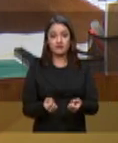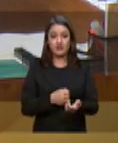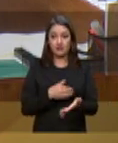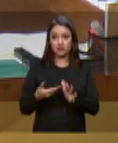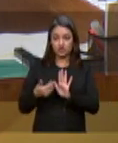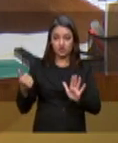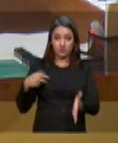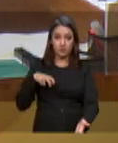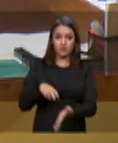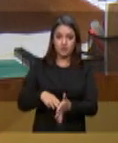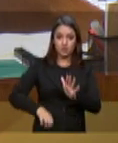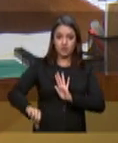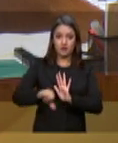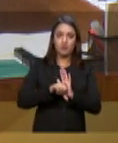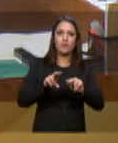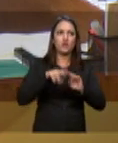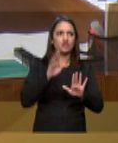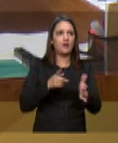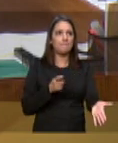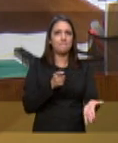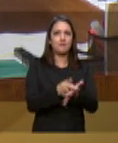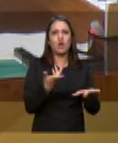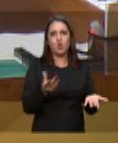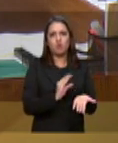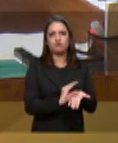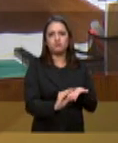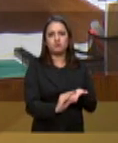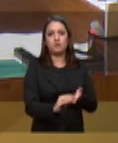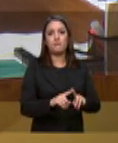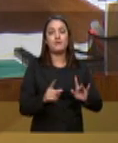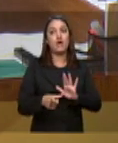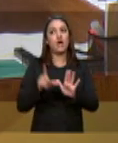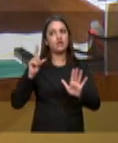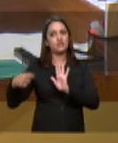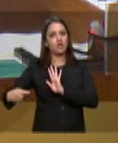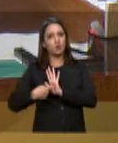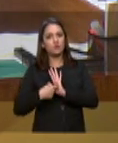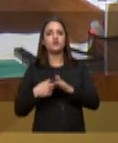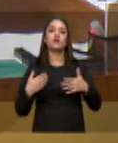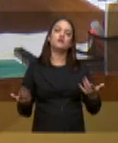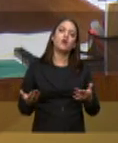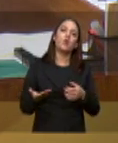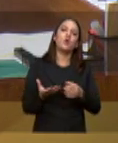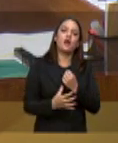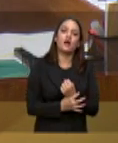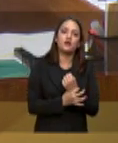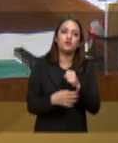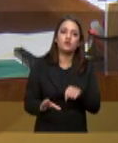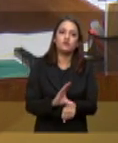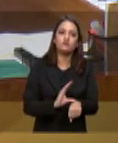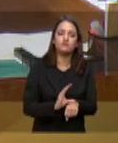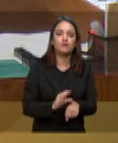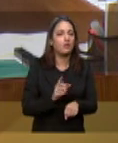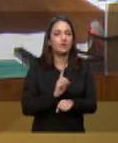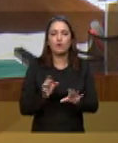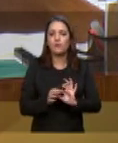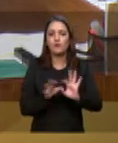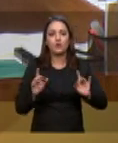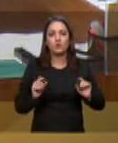do crime pela satisfação do tributo devido, antes do recebimento da denúncia, princípios e garantias constitucionais eminentes não permitem que,